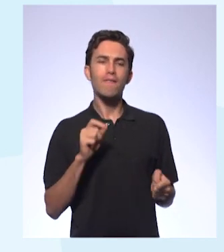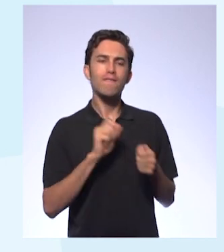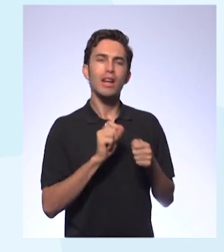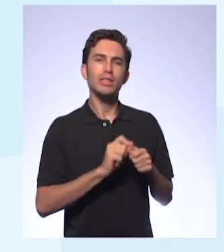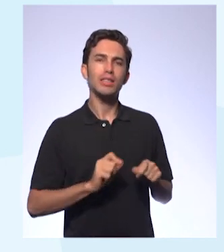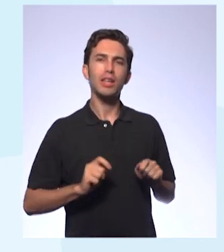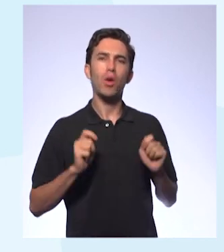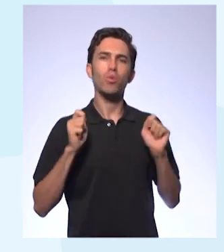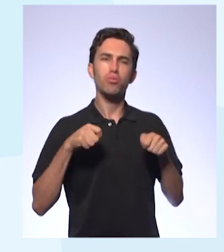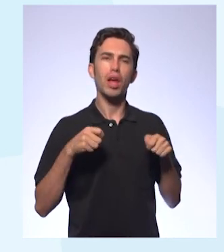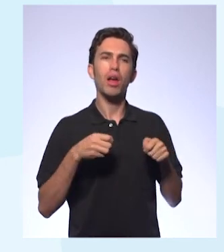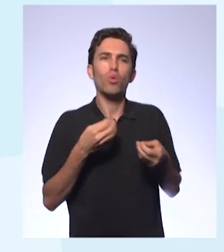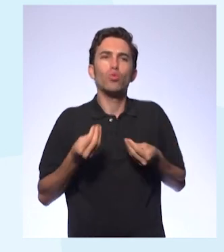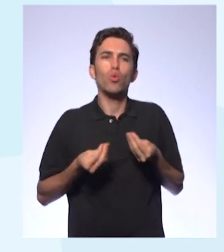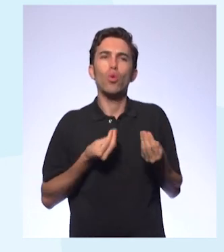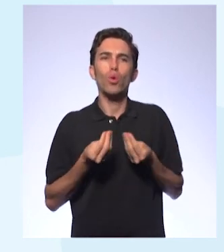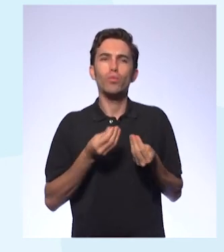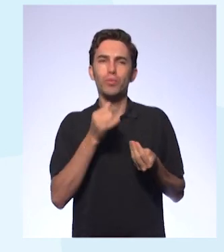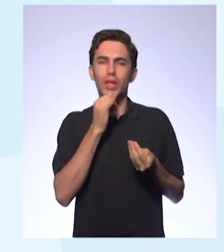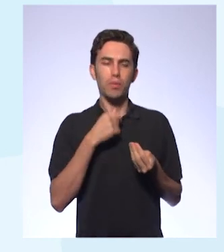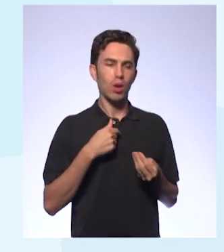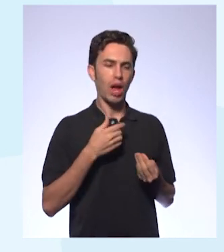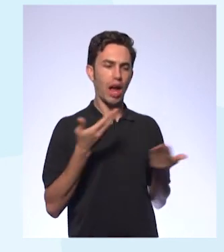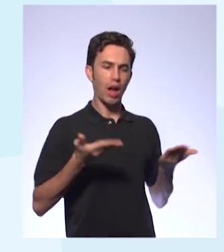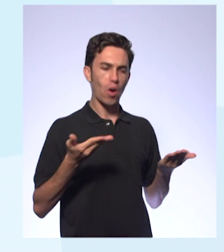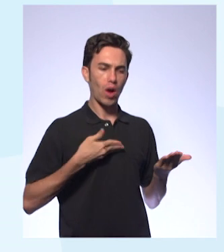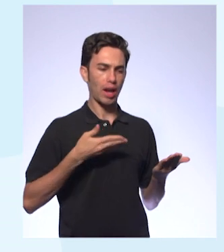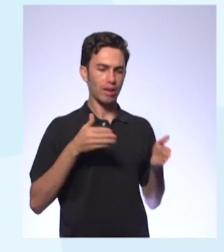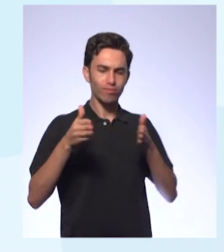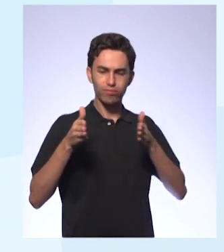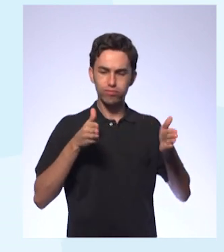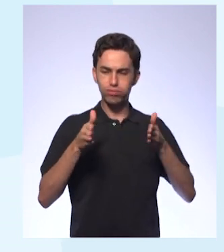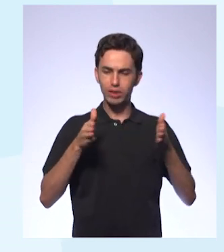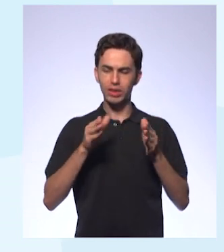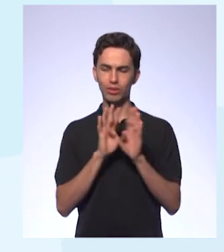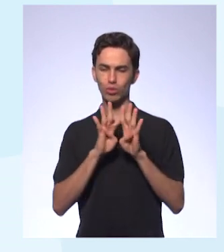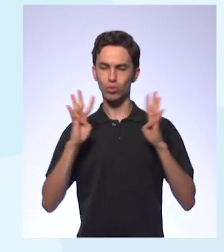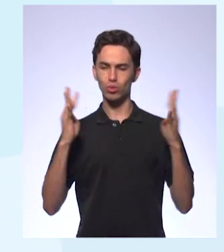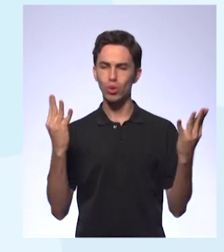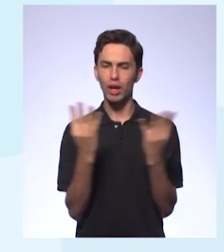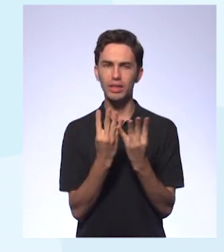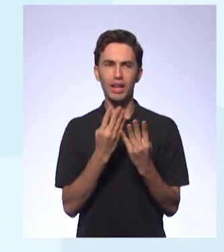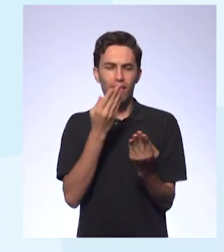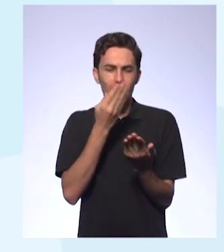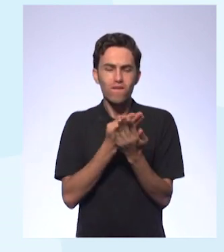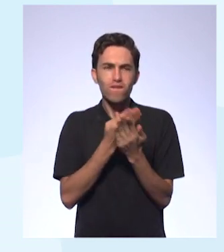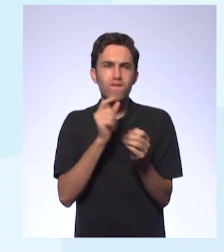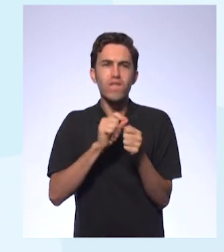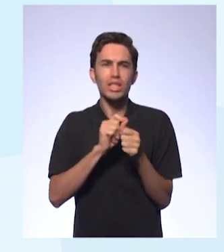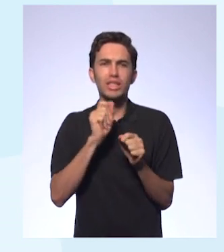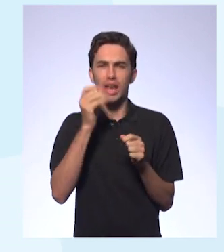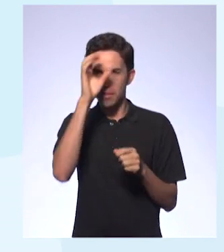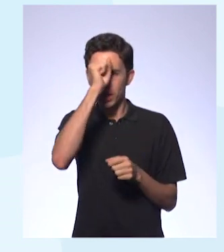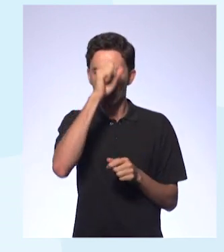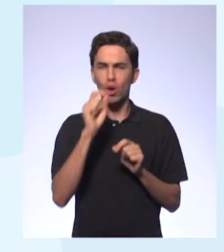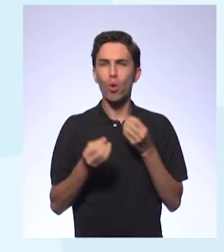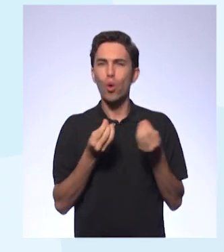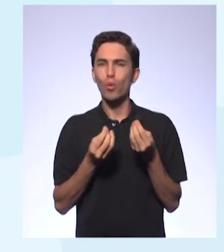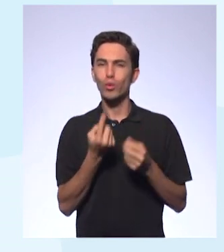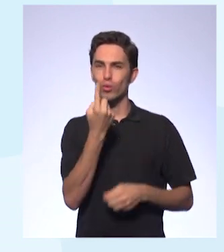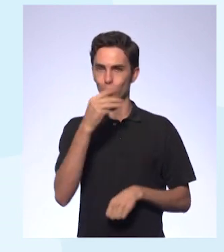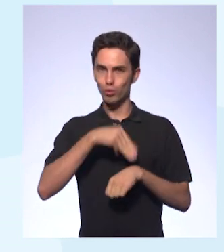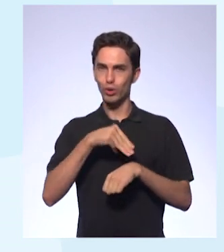meu aprendizado nesse período de quarentena? Eu vou dar 1 minuto para responder e a gente já